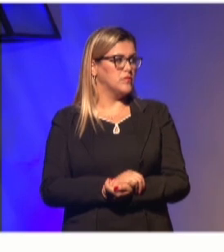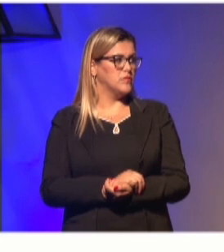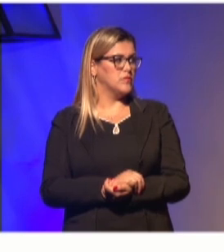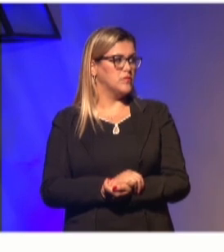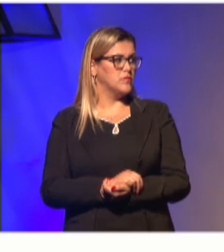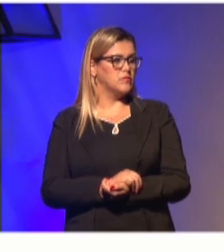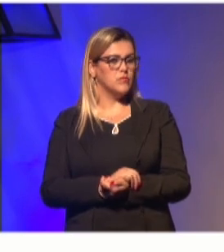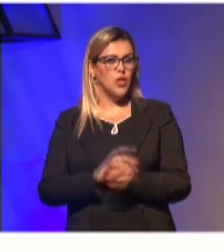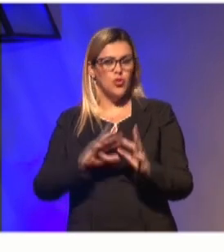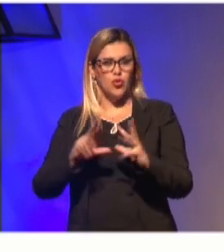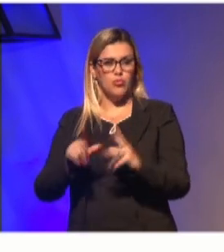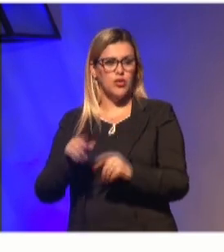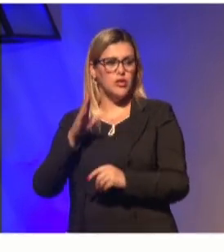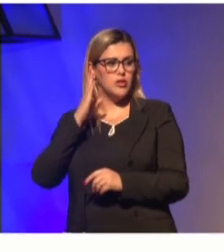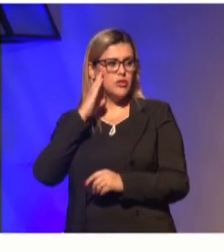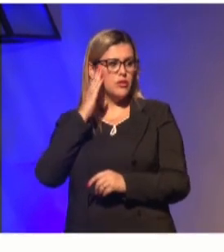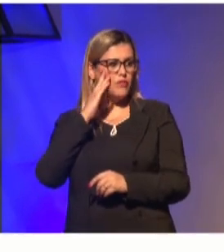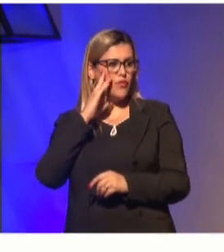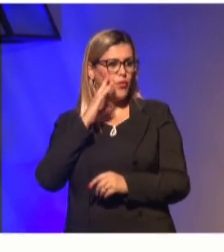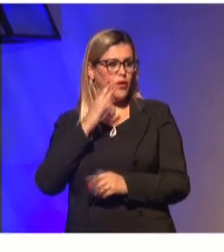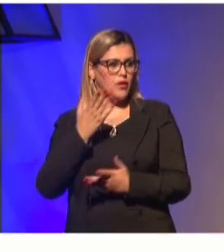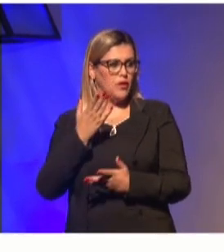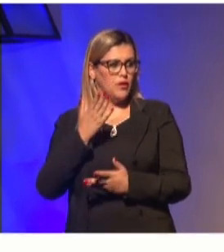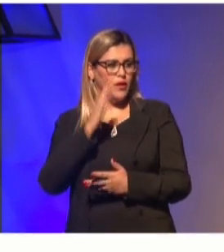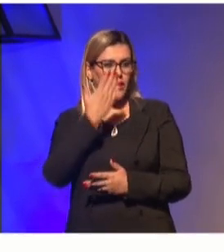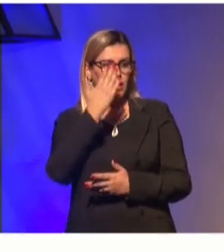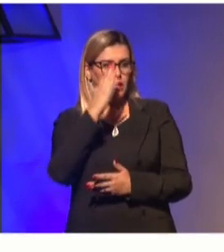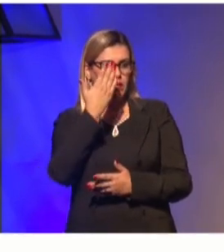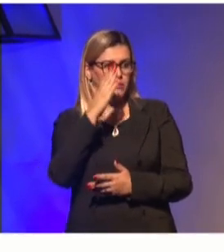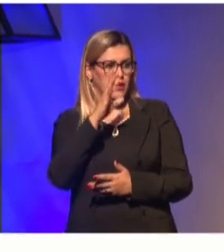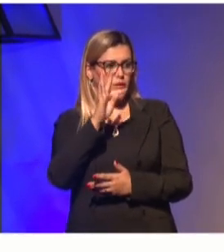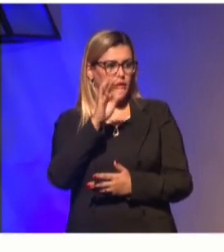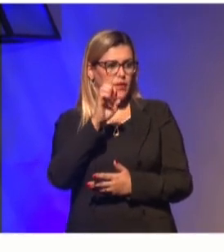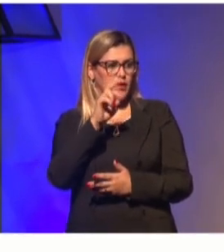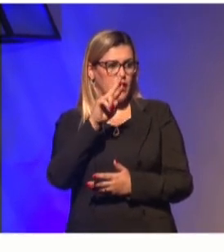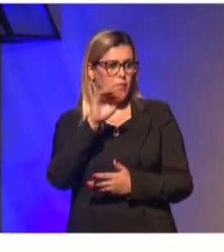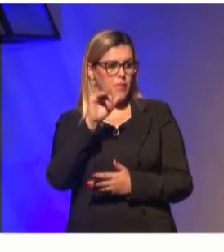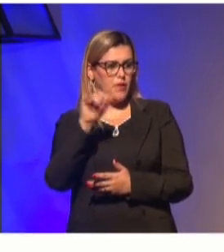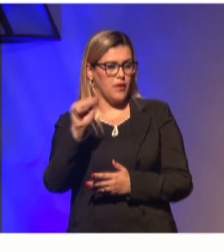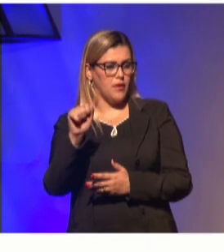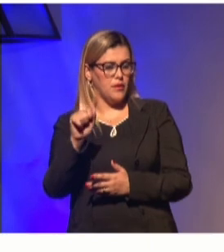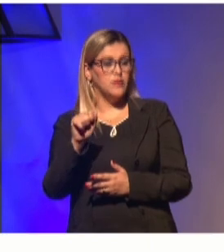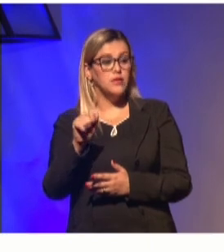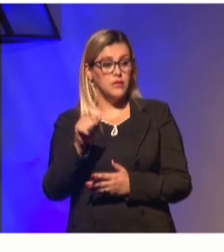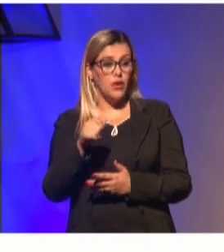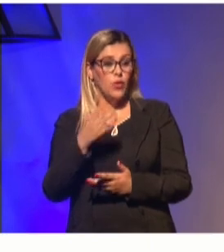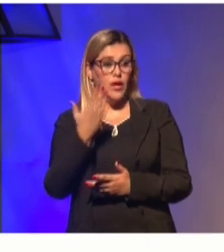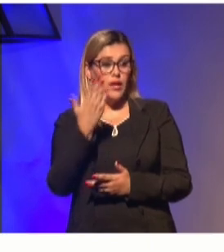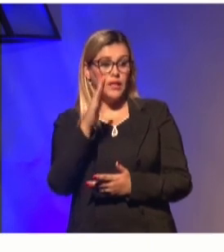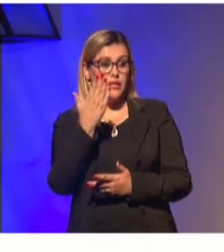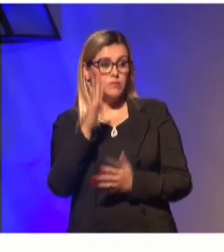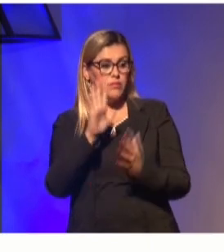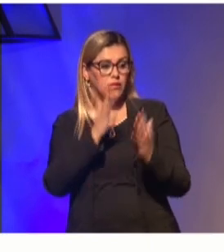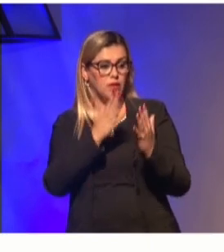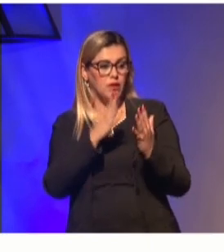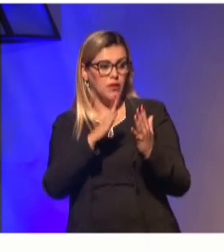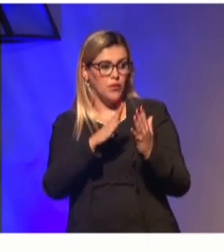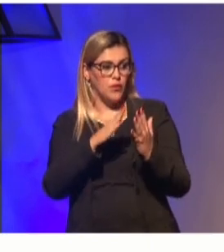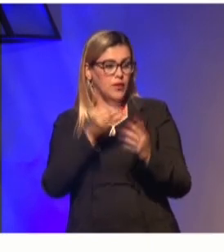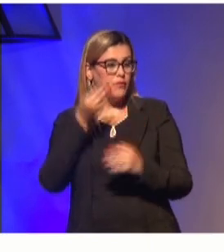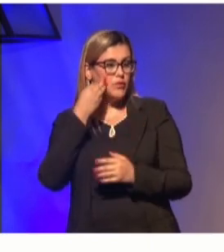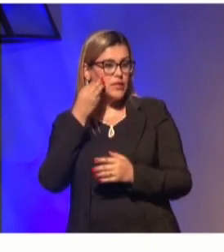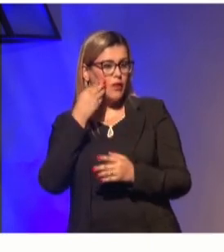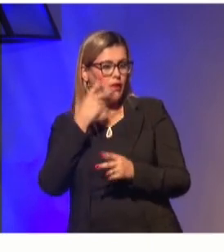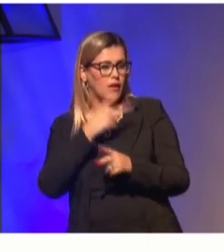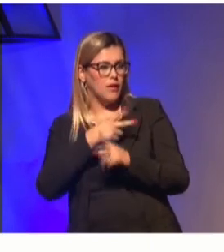E todo mundo aqui já ouviu falar em terapia do espelho. A terapia do espelho também é uma maneira de fazer essa integração, tentar enganar o meu cérebro, né?